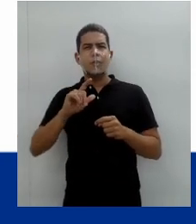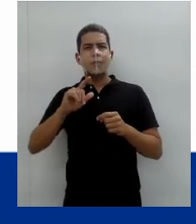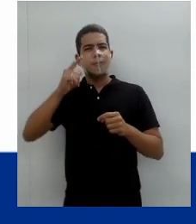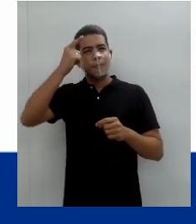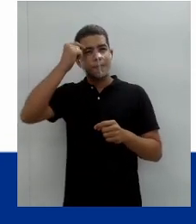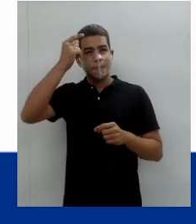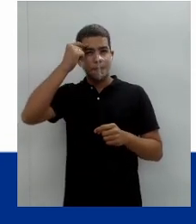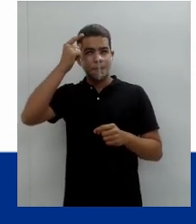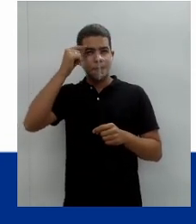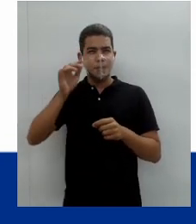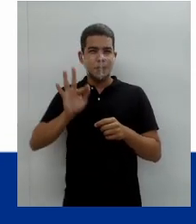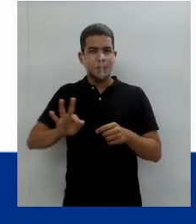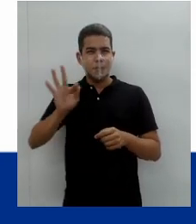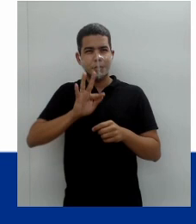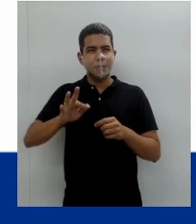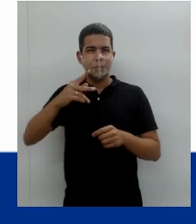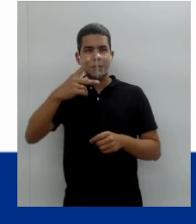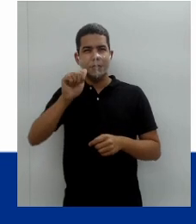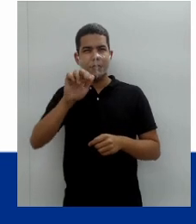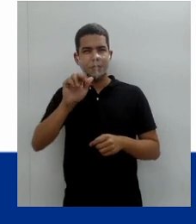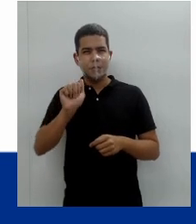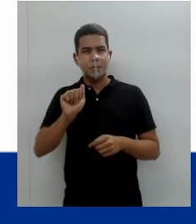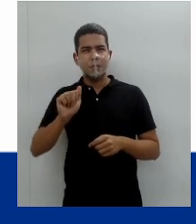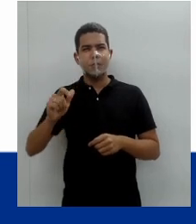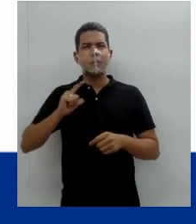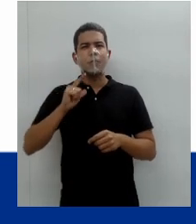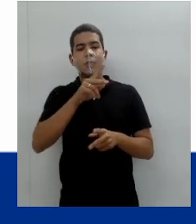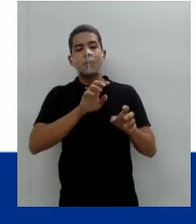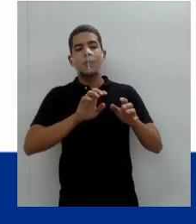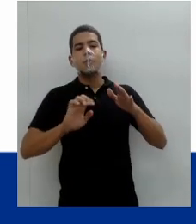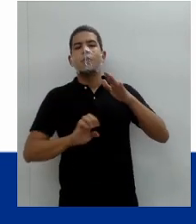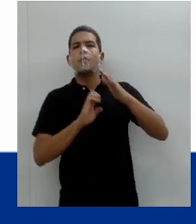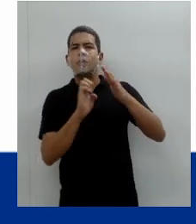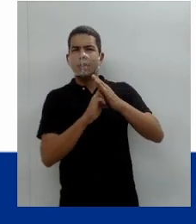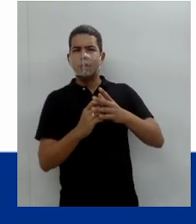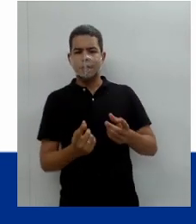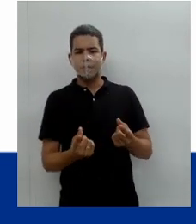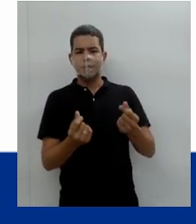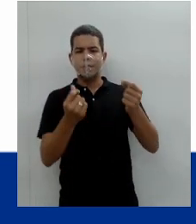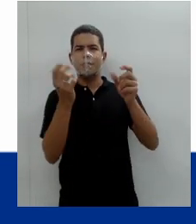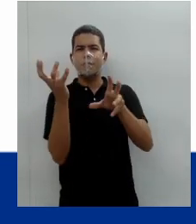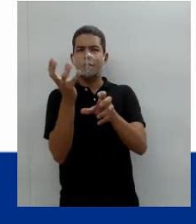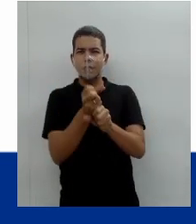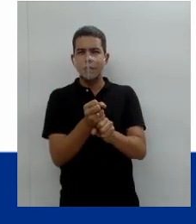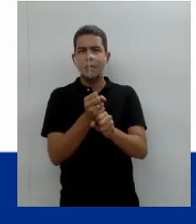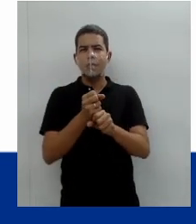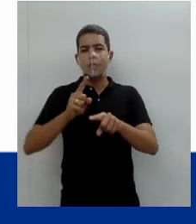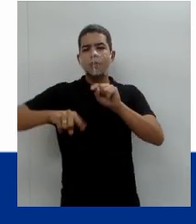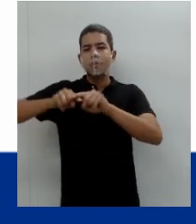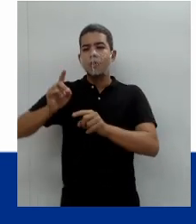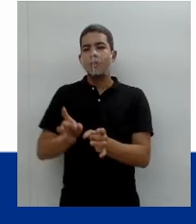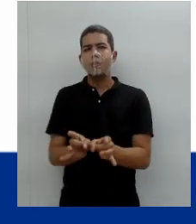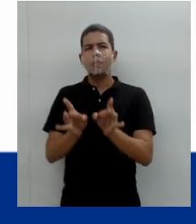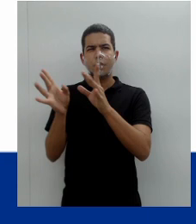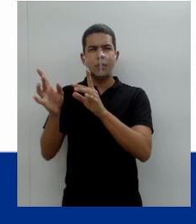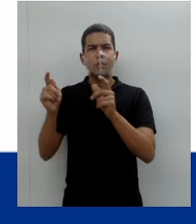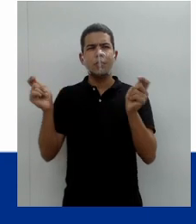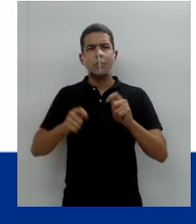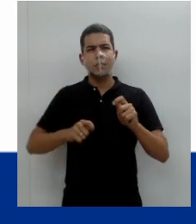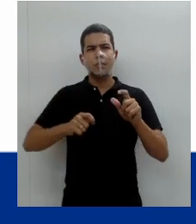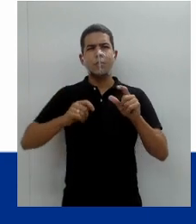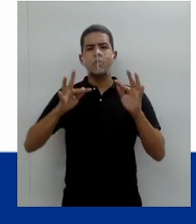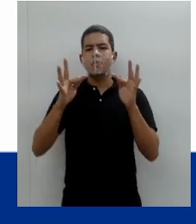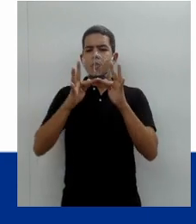e diz assim: o faturamento de uma empresa na venda de certo produto pode ser modelado por